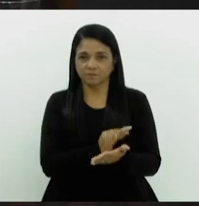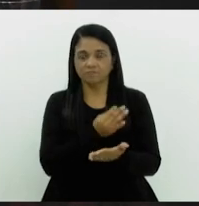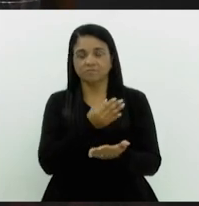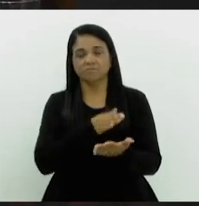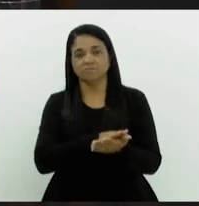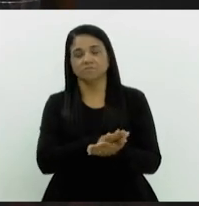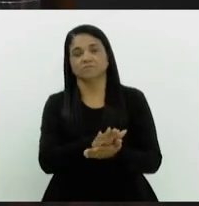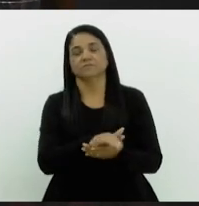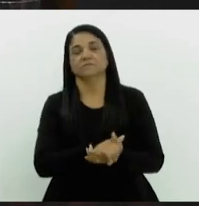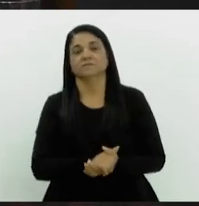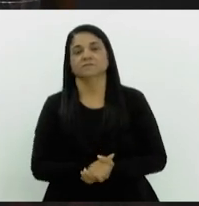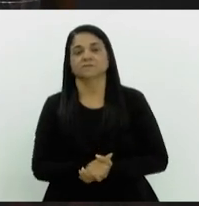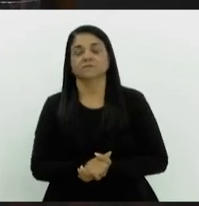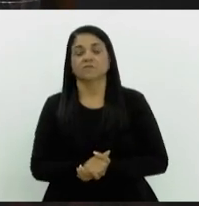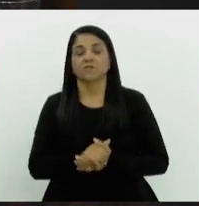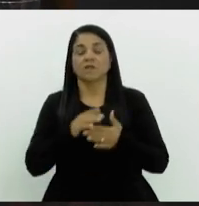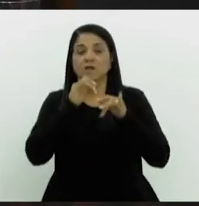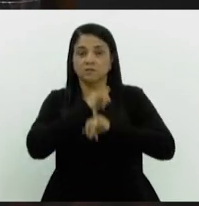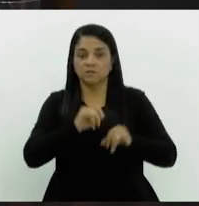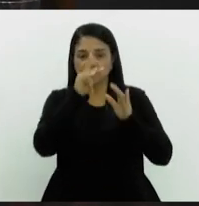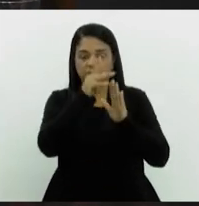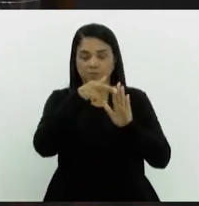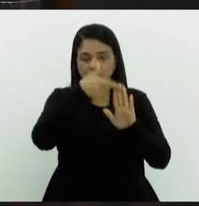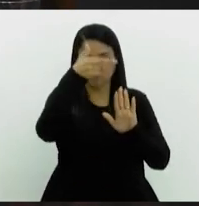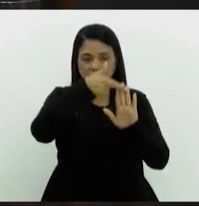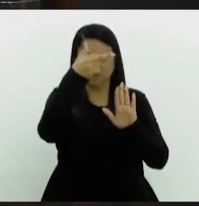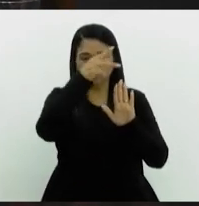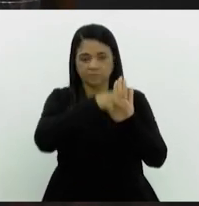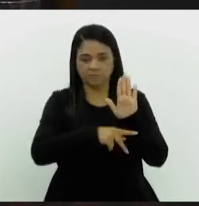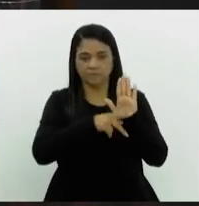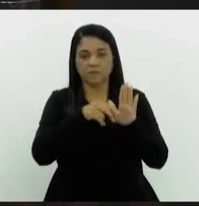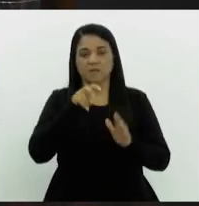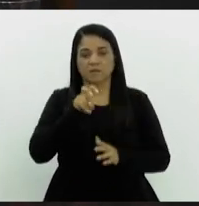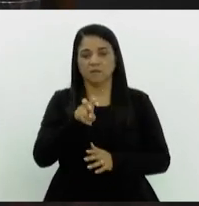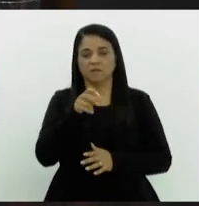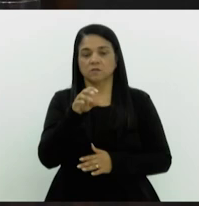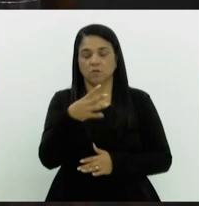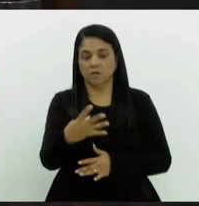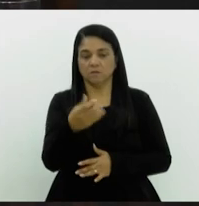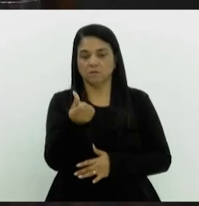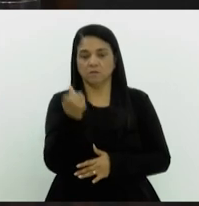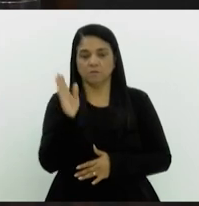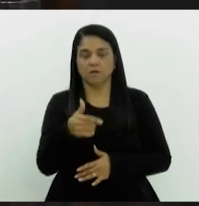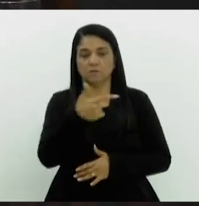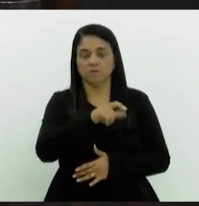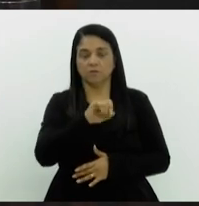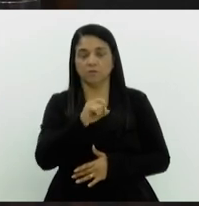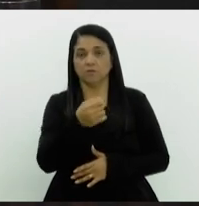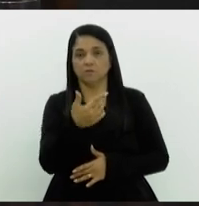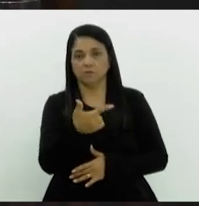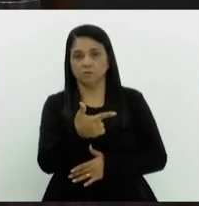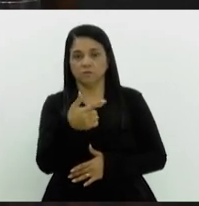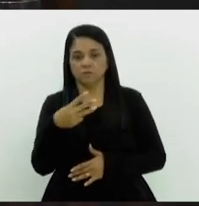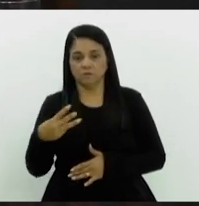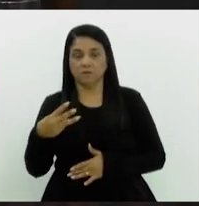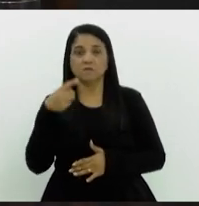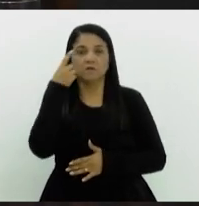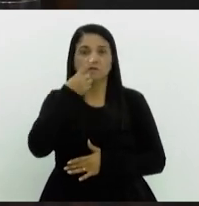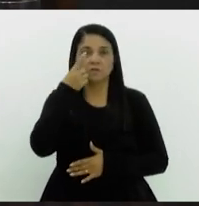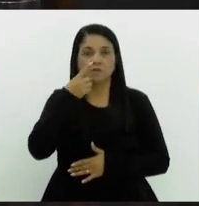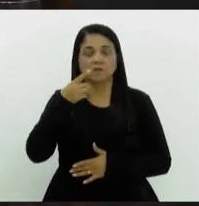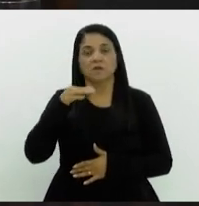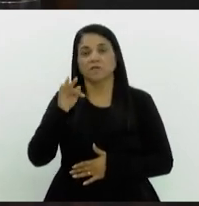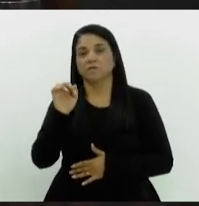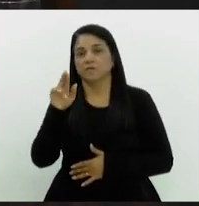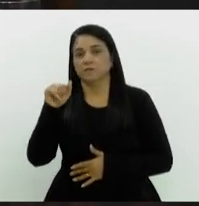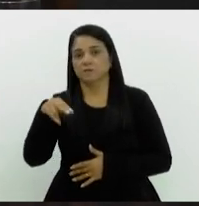promulgação. Anuncio o projeto de resolução número 546, de 2023, de autoria da deputada